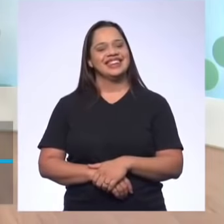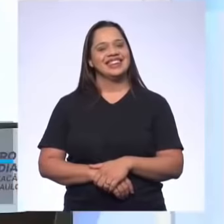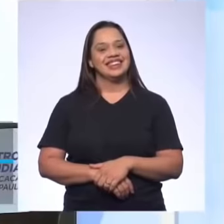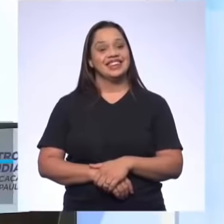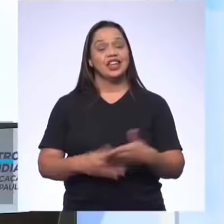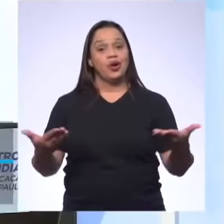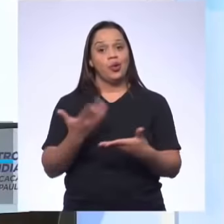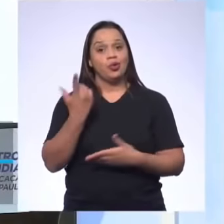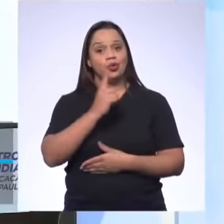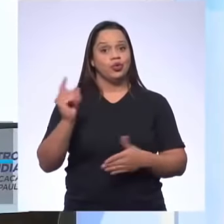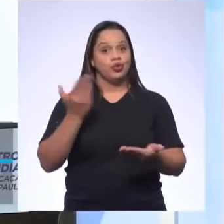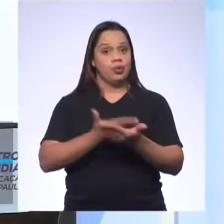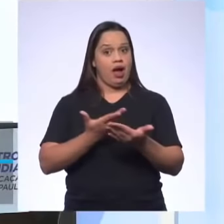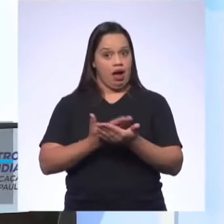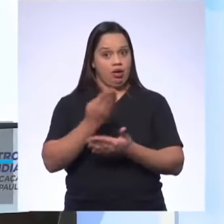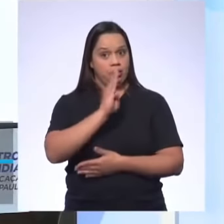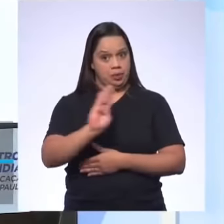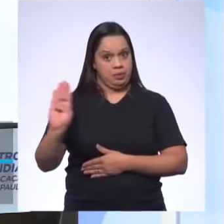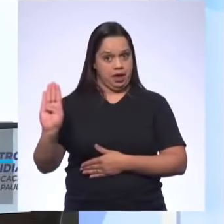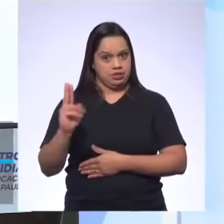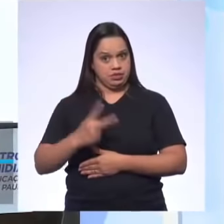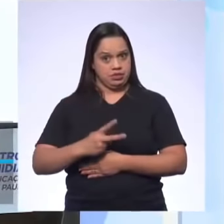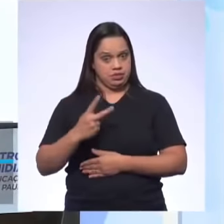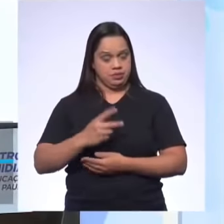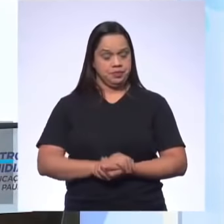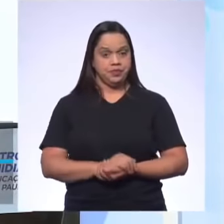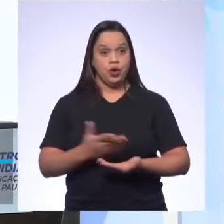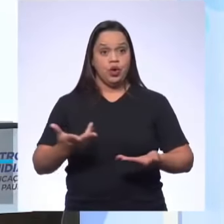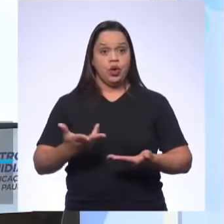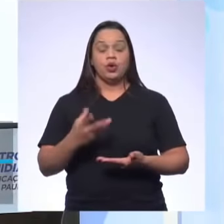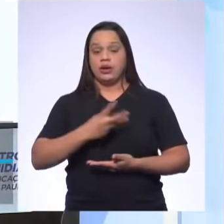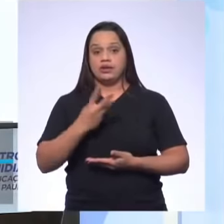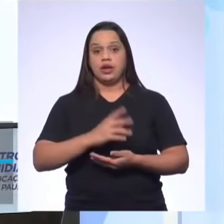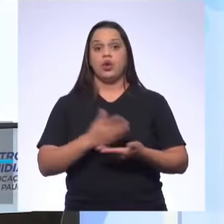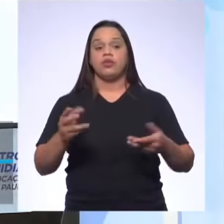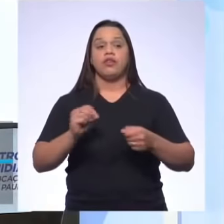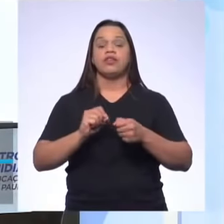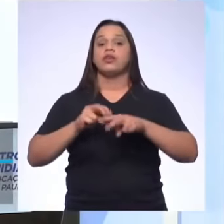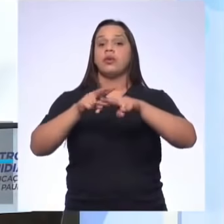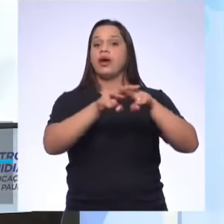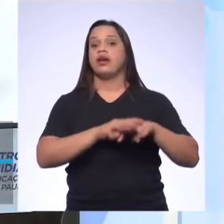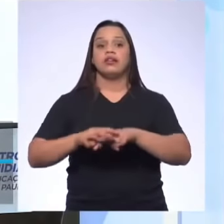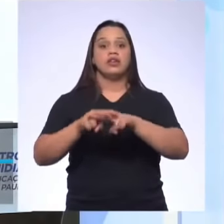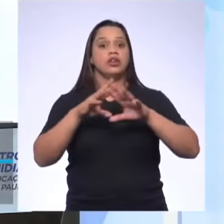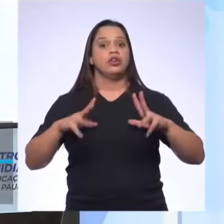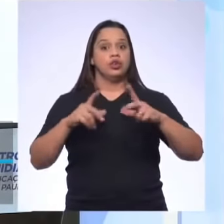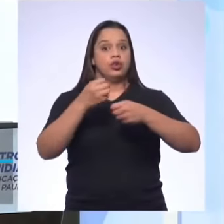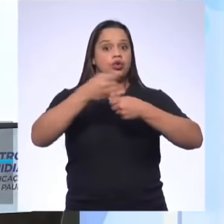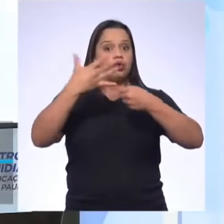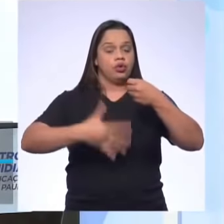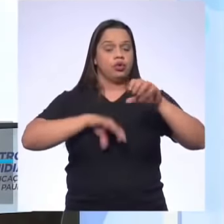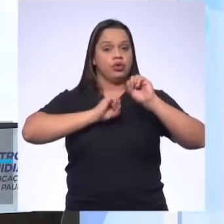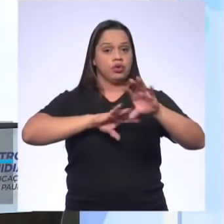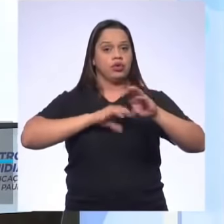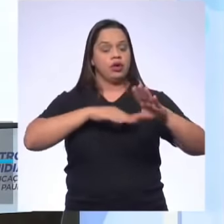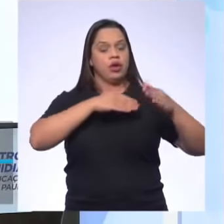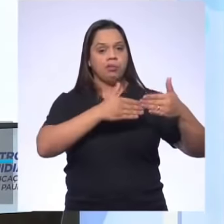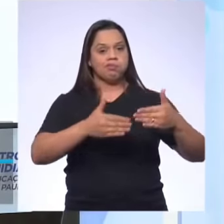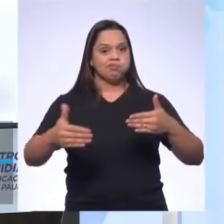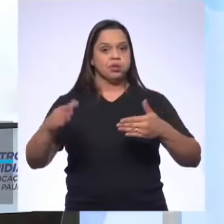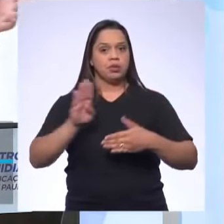a nossa última aula do bimestre, então nós vamos fazer uma revisão, né, de todo o conteúdo que nós trabalhamos ao longo desse bimestre, tá